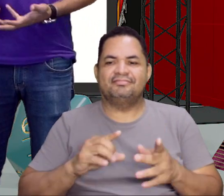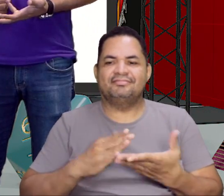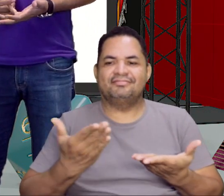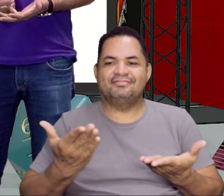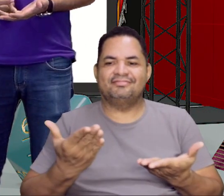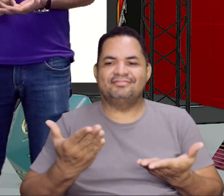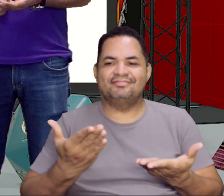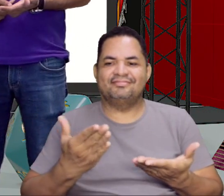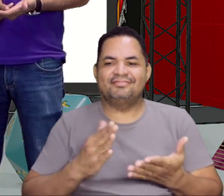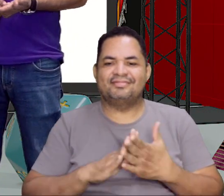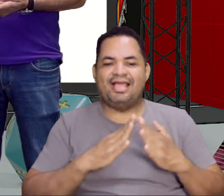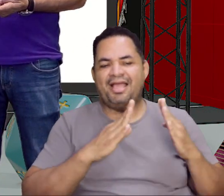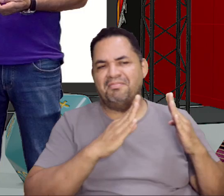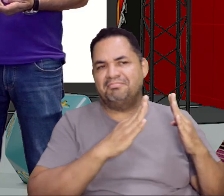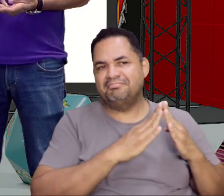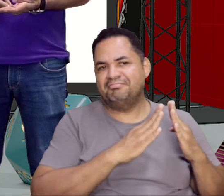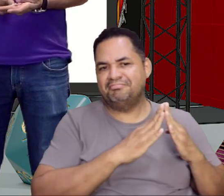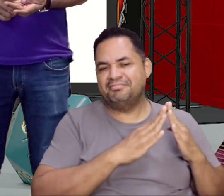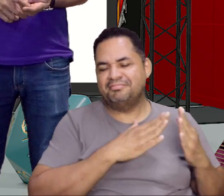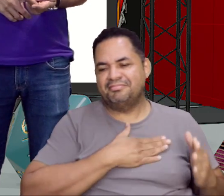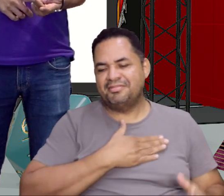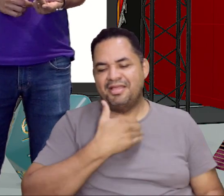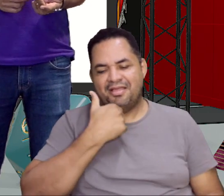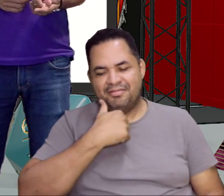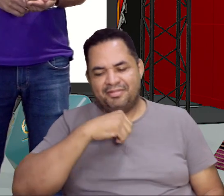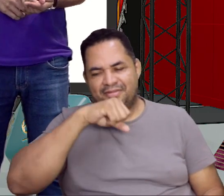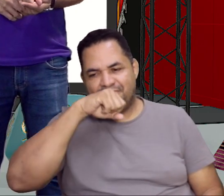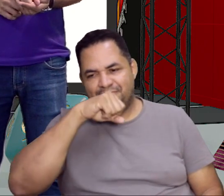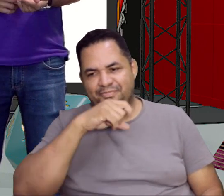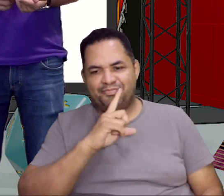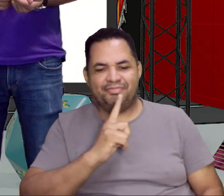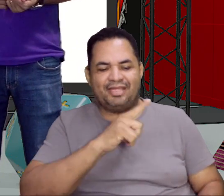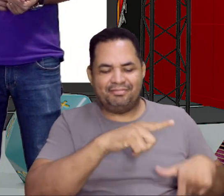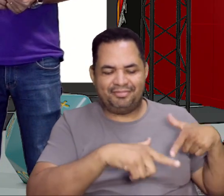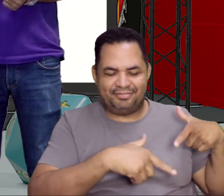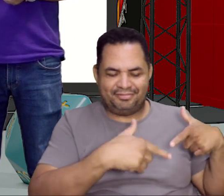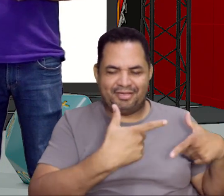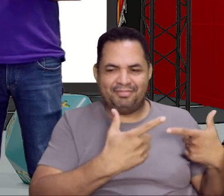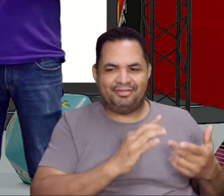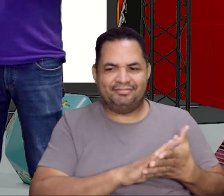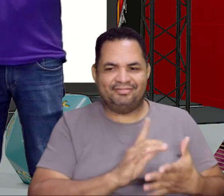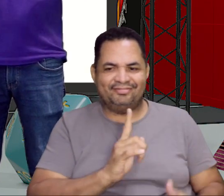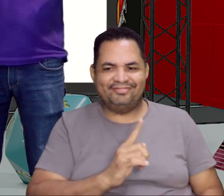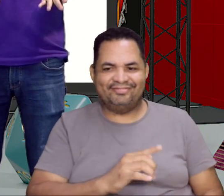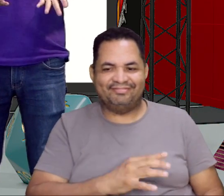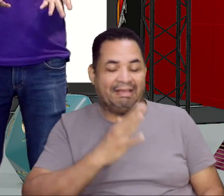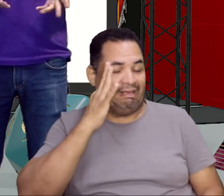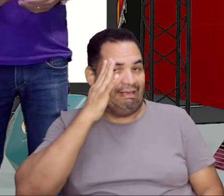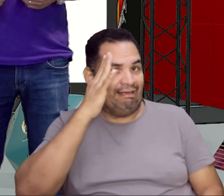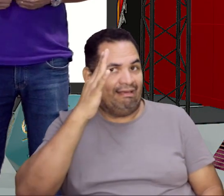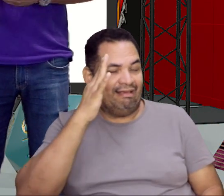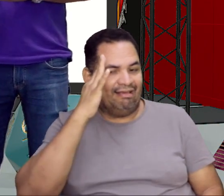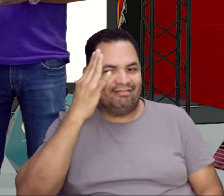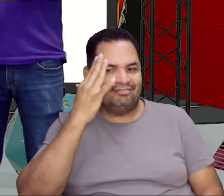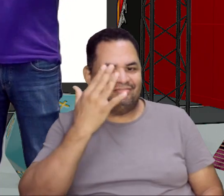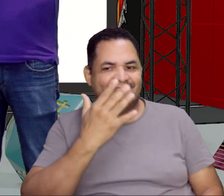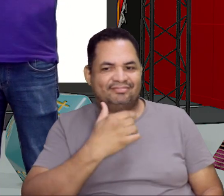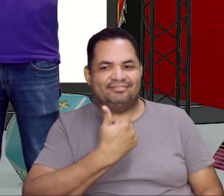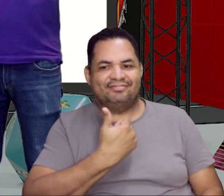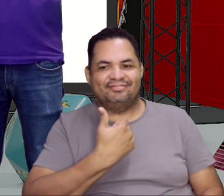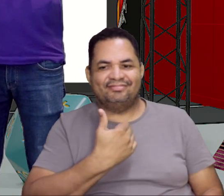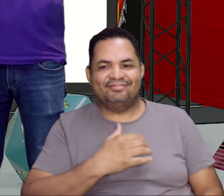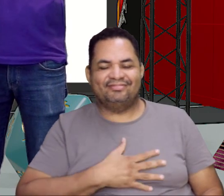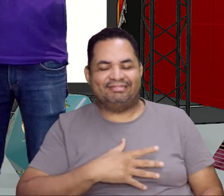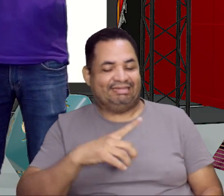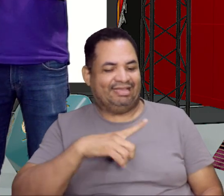18 eu morava na casa da minha mãe eu não trabalhava minha mãe pagava as contas então então Teoricamente eu tinha 18